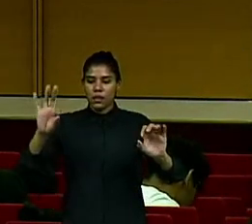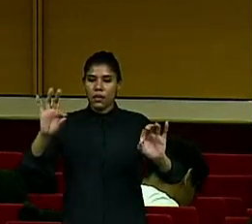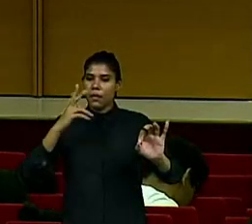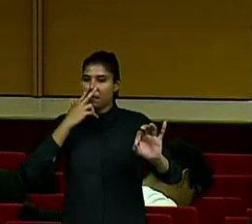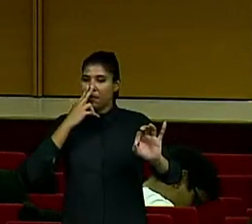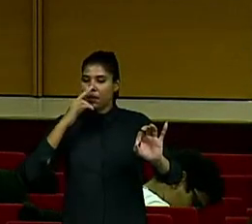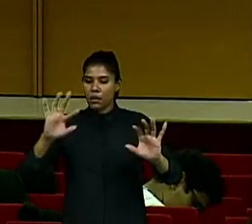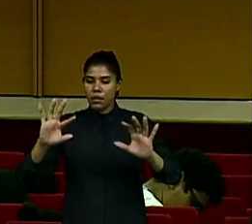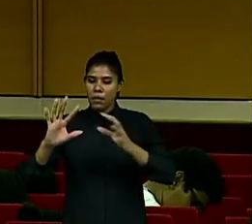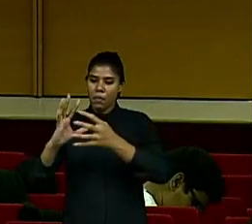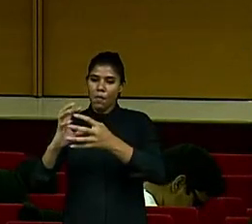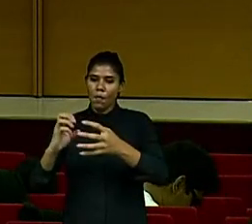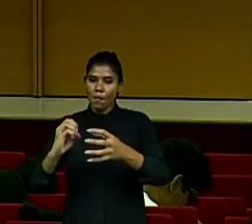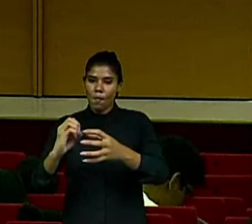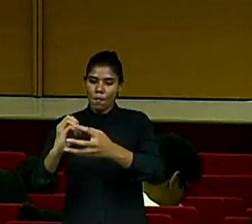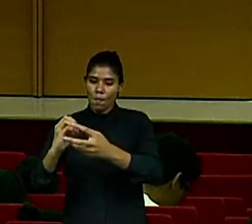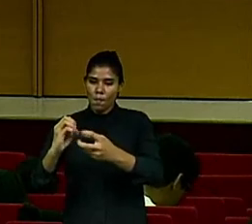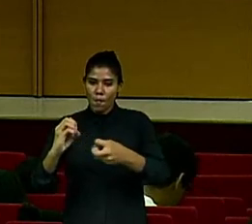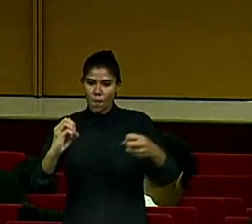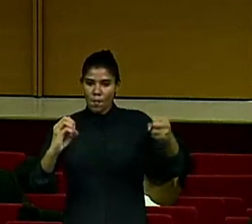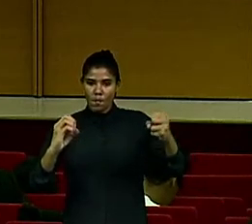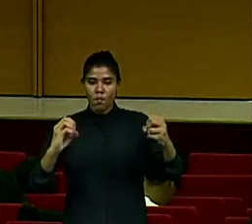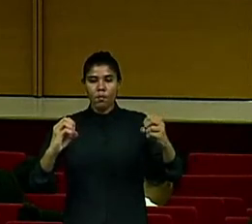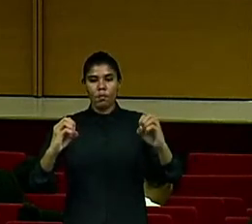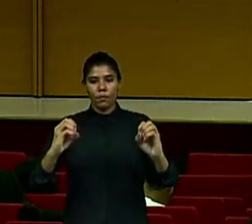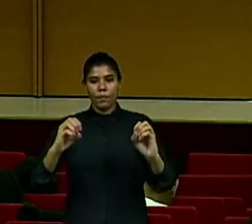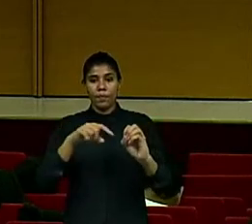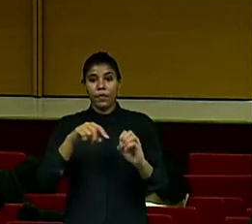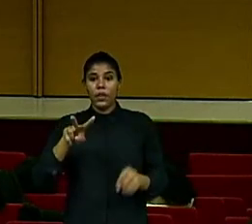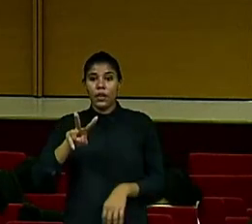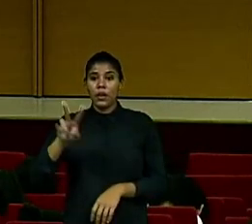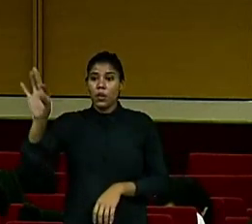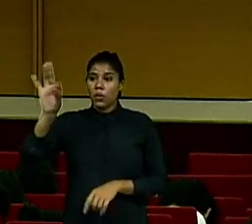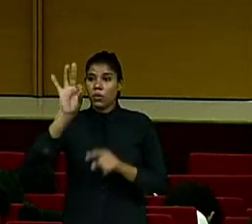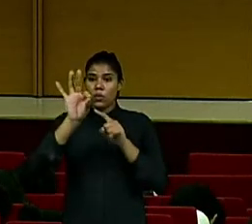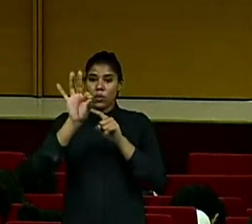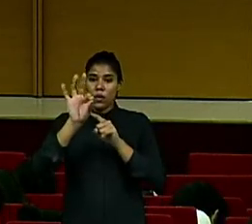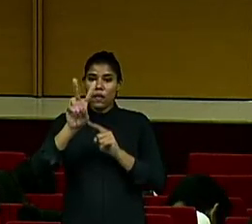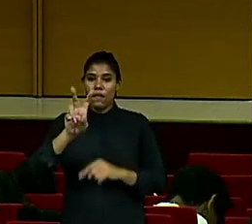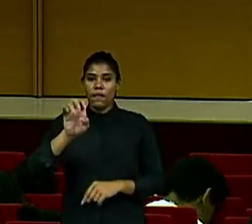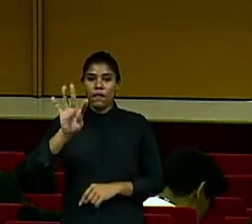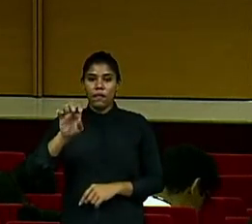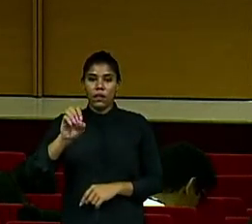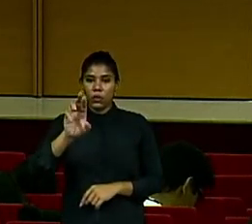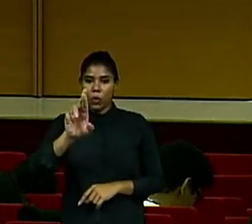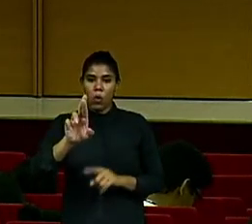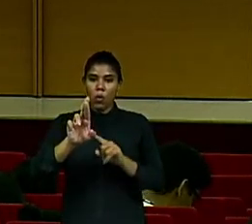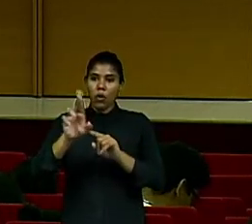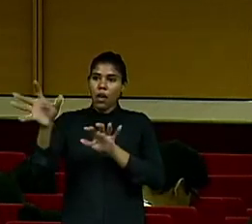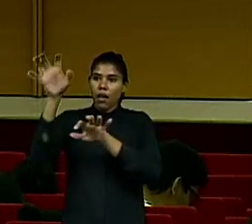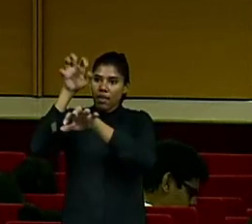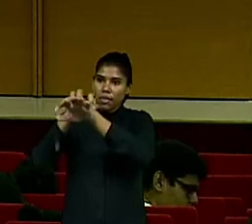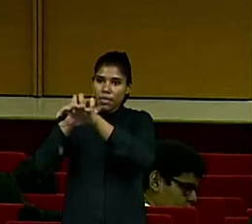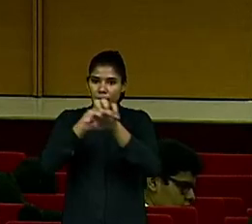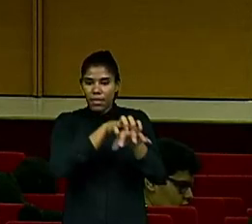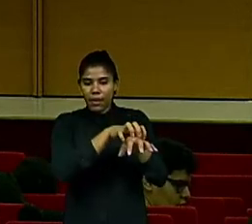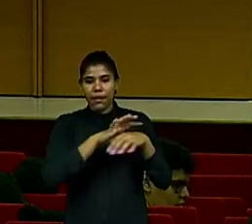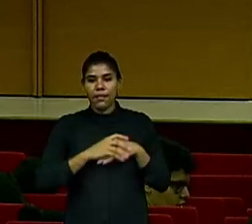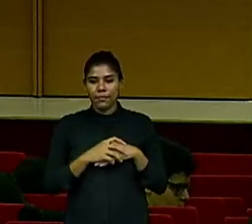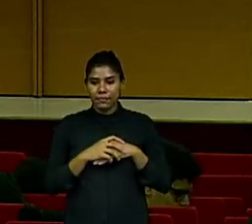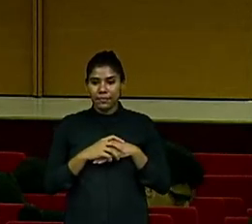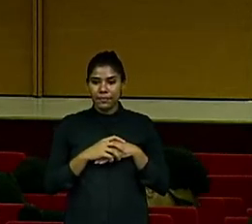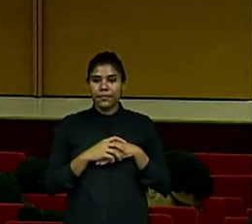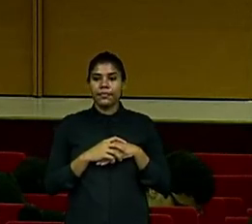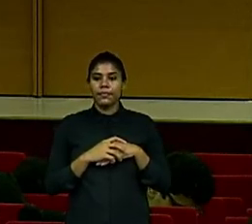é que o aedes aegypti é da dengue o vetor O que é vetor aquele que carrega aquele que